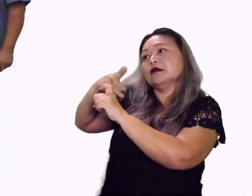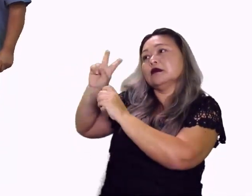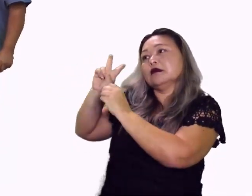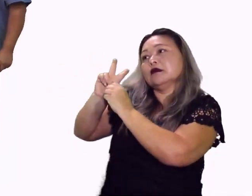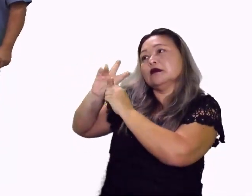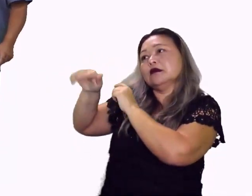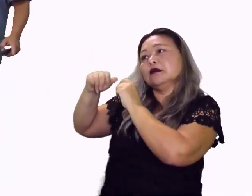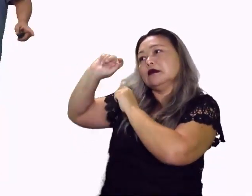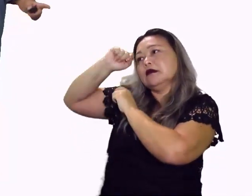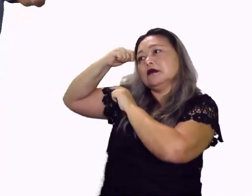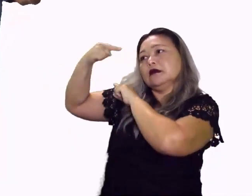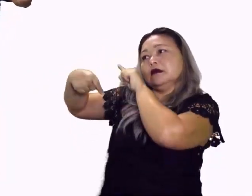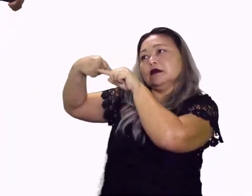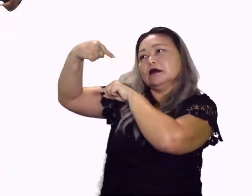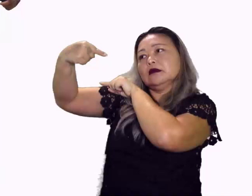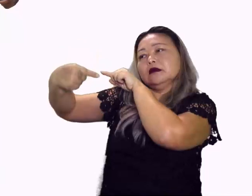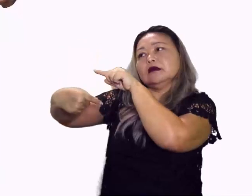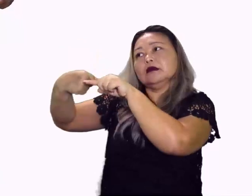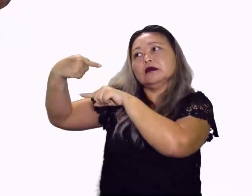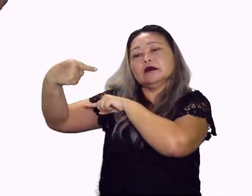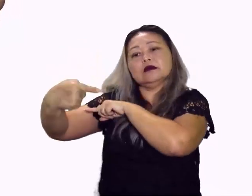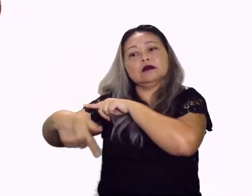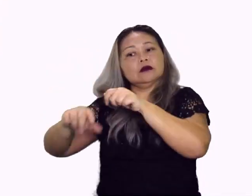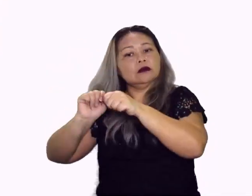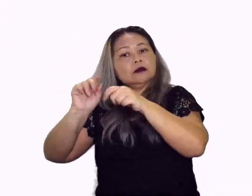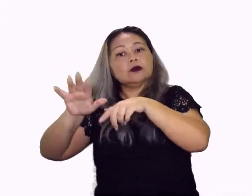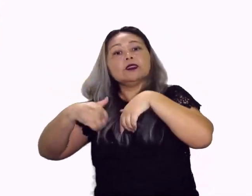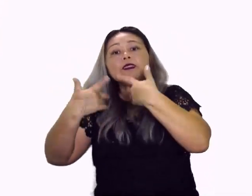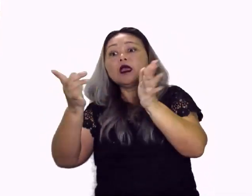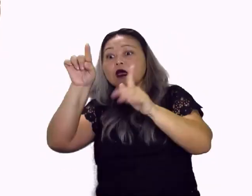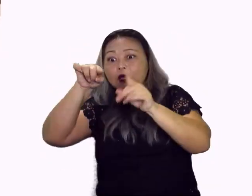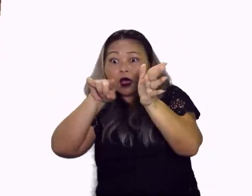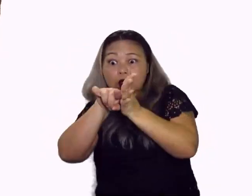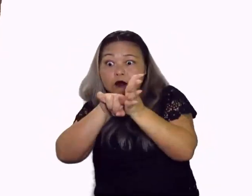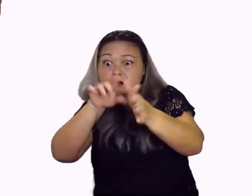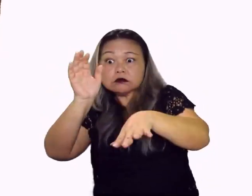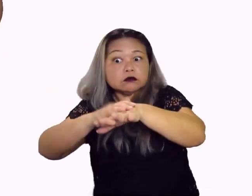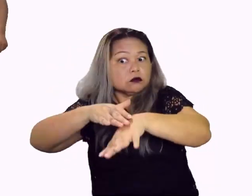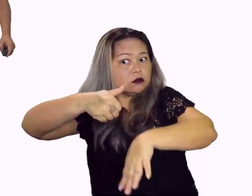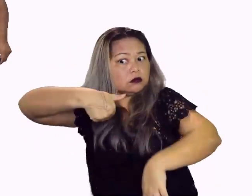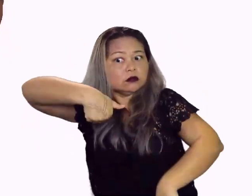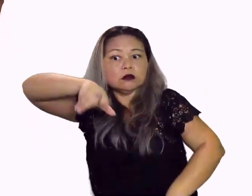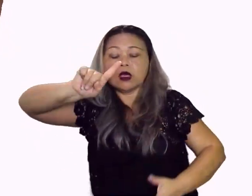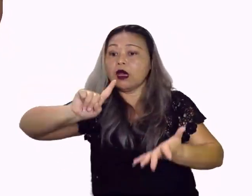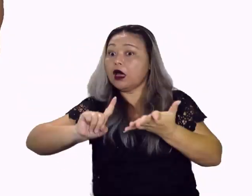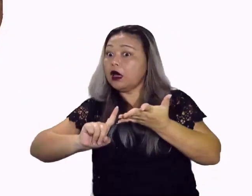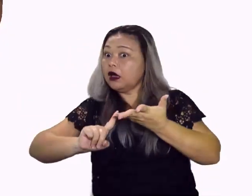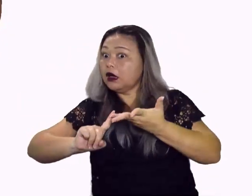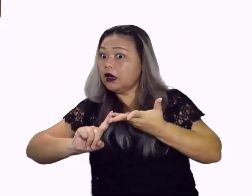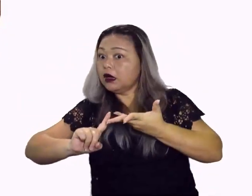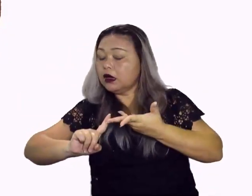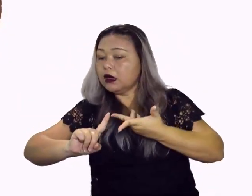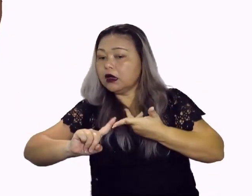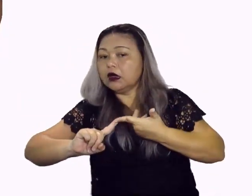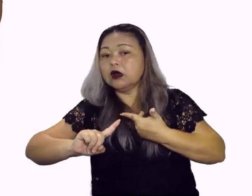e afrodescendentes. A partir daí, dessa ideia, vocês vão pesquisar mais. Existem vários. Por exemplo, os